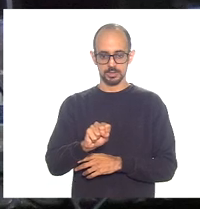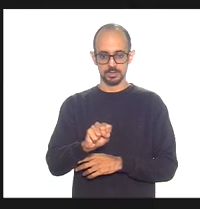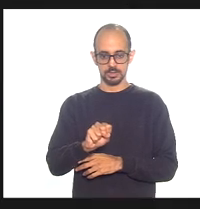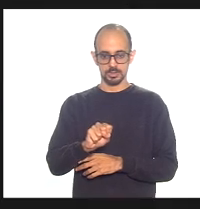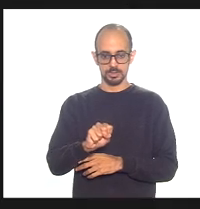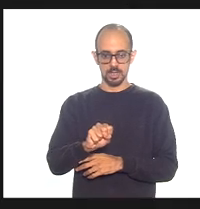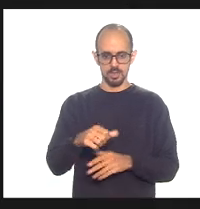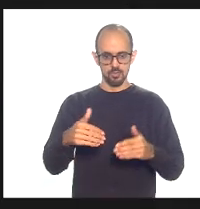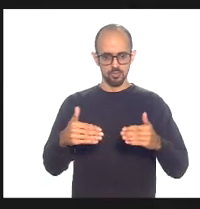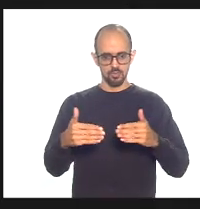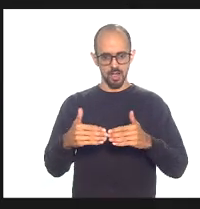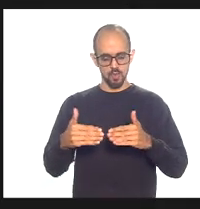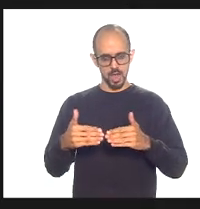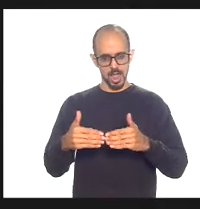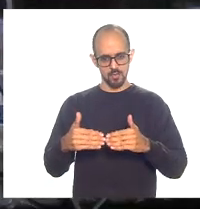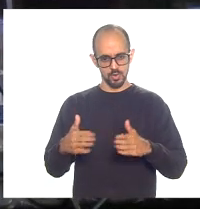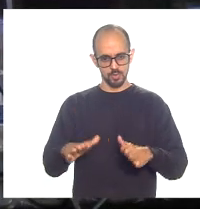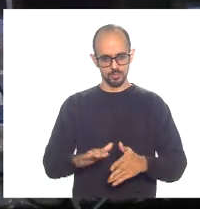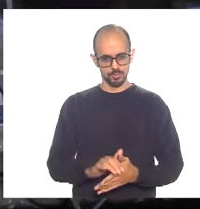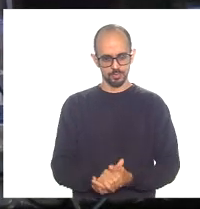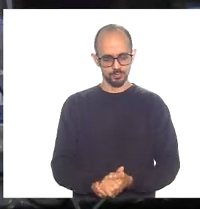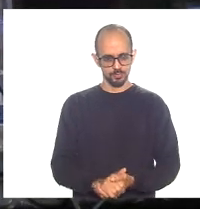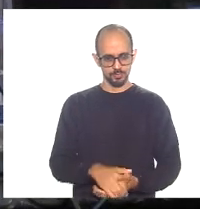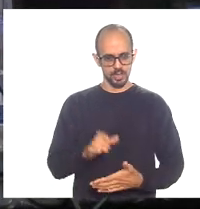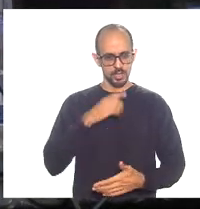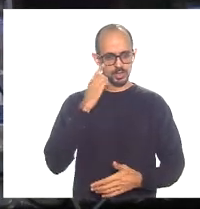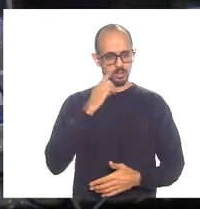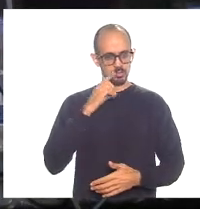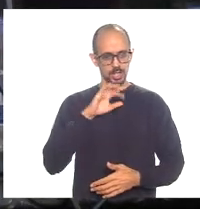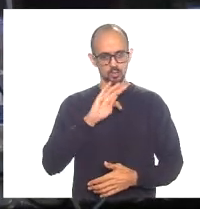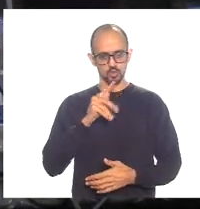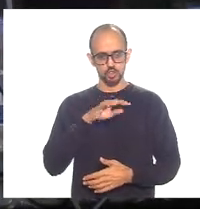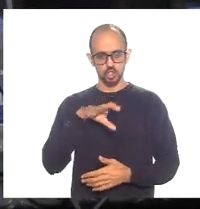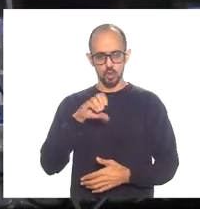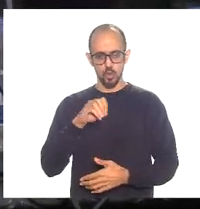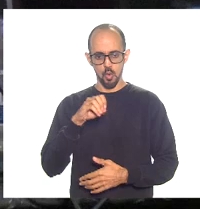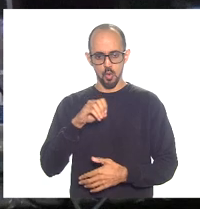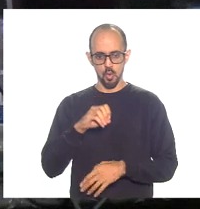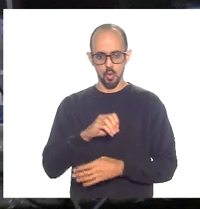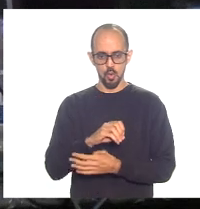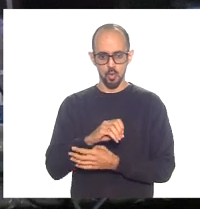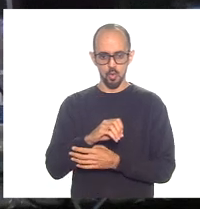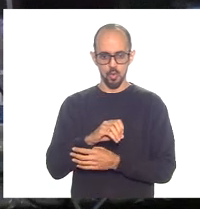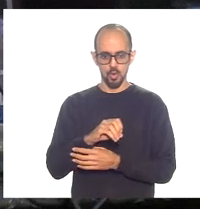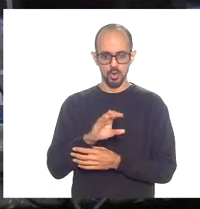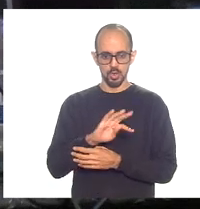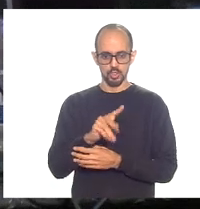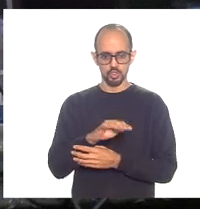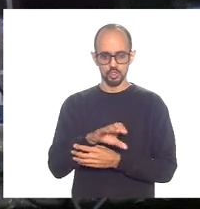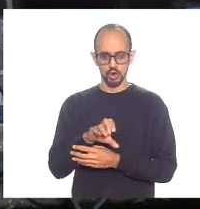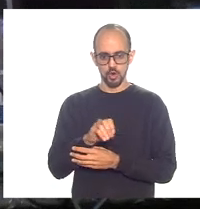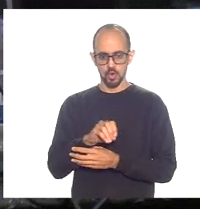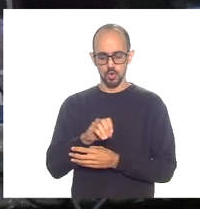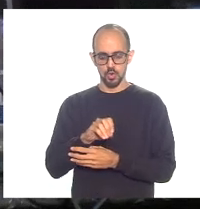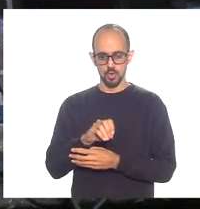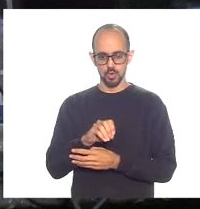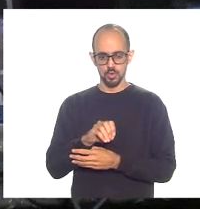Deputado... Favorável, presidente. Obrigada. Deputado Chico Machado. Deputado Chico Machado.